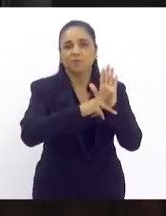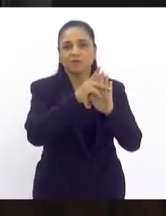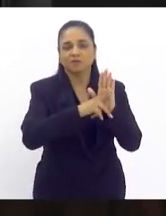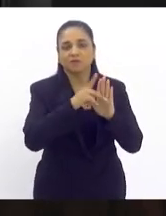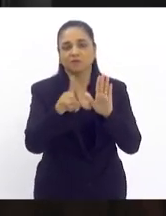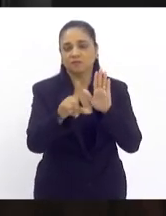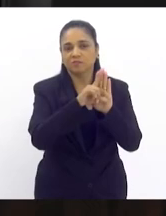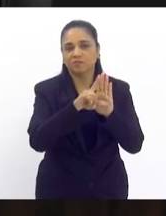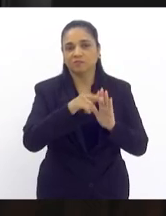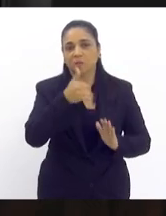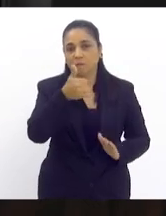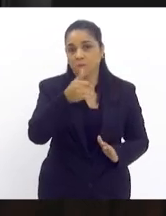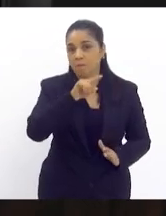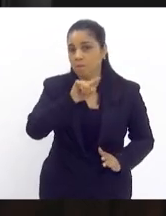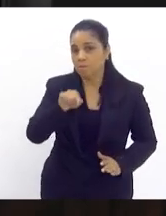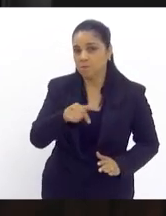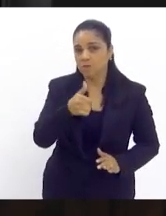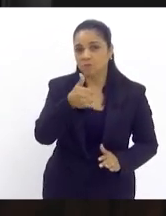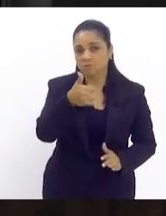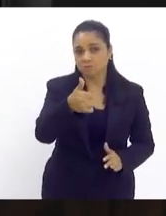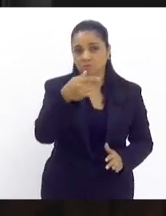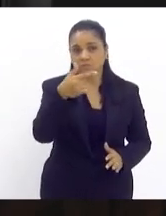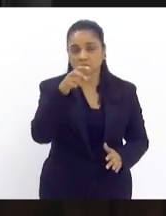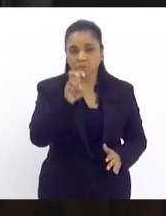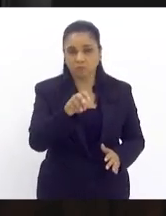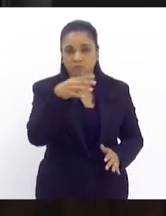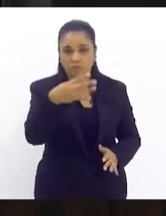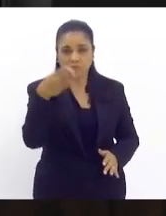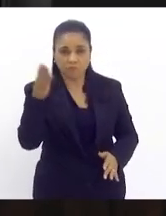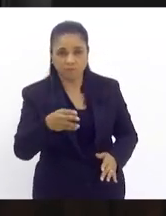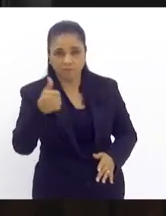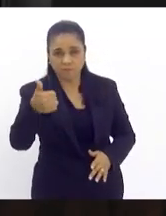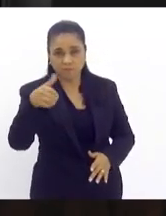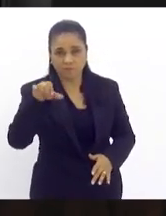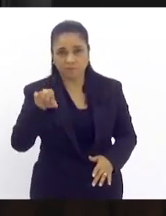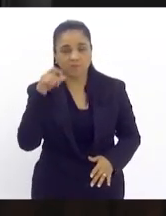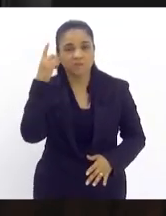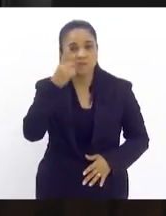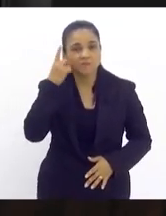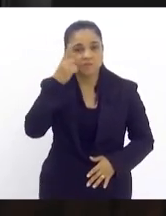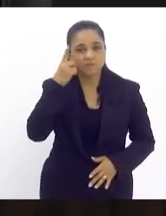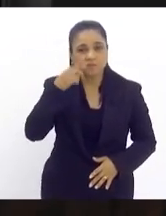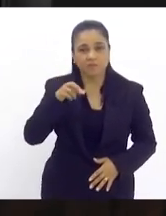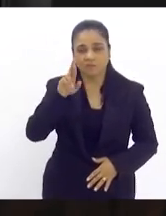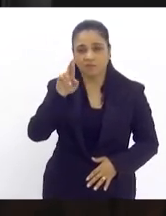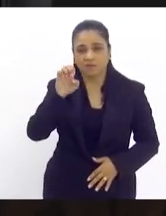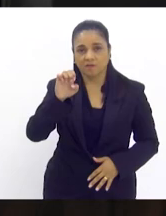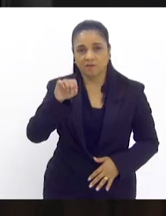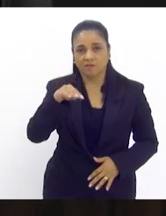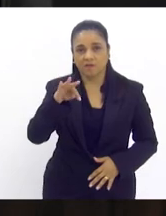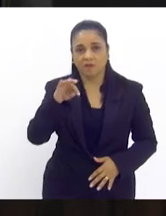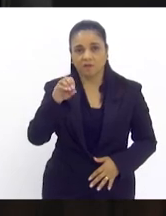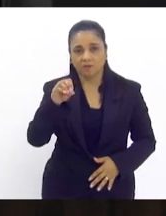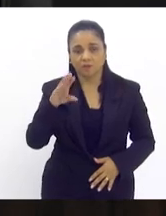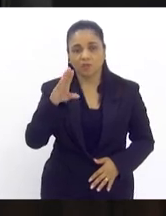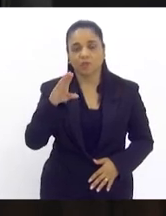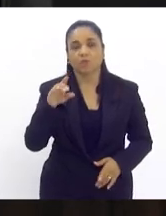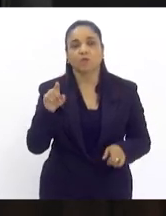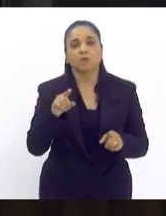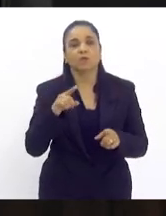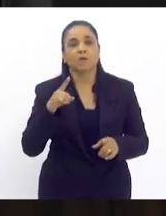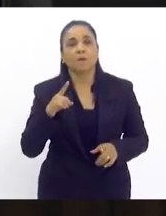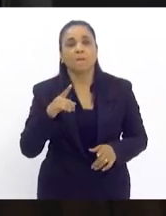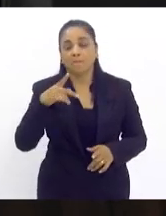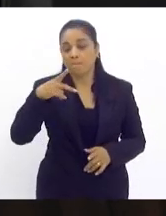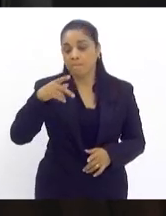de lei número 1154 de 2019, de autoria do deputado Renato Cozzolino, que declara Pau